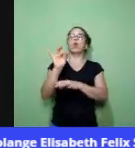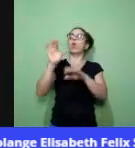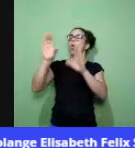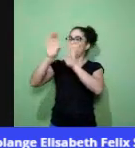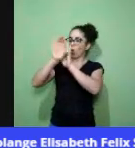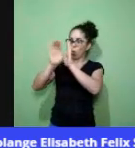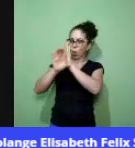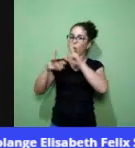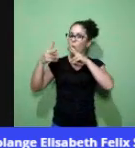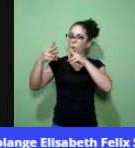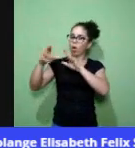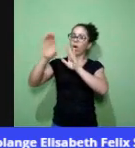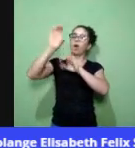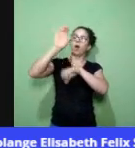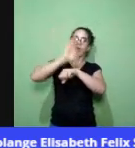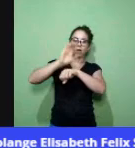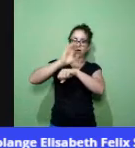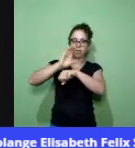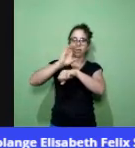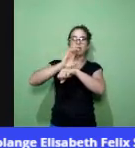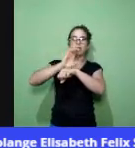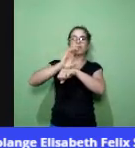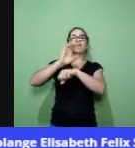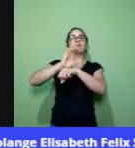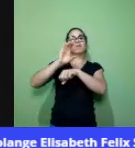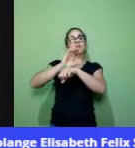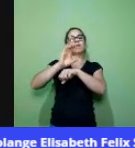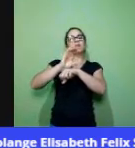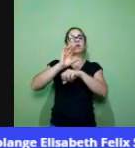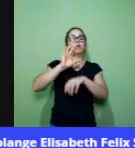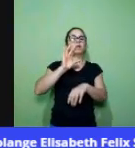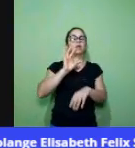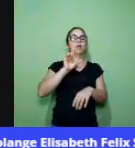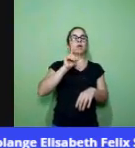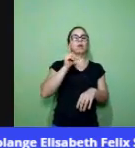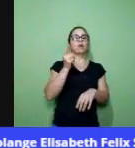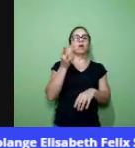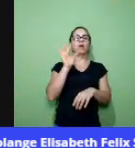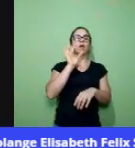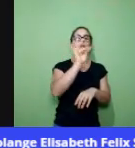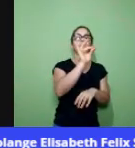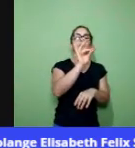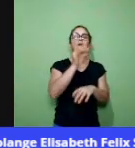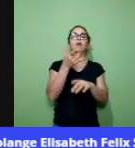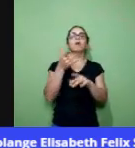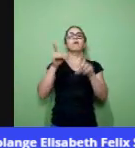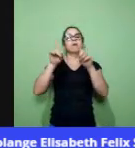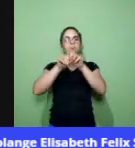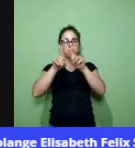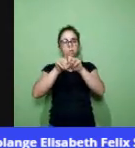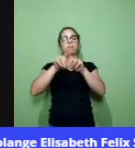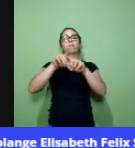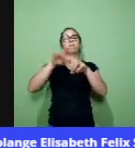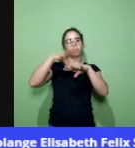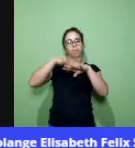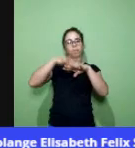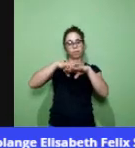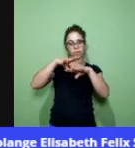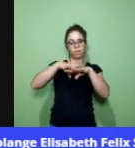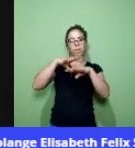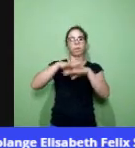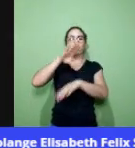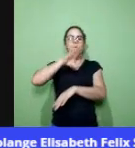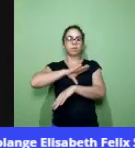velcro, a gente traz material em velcro. A gente pode trabalhar o mesmo conteúdo de ciências no imã, como também no